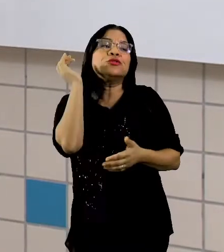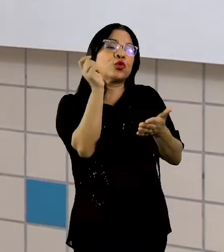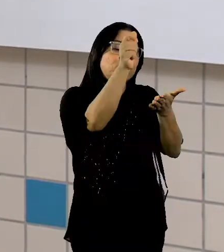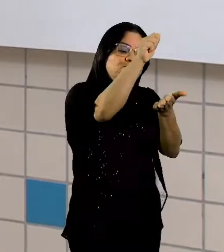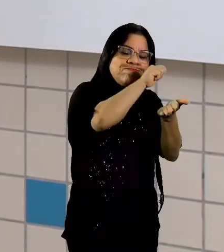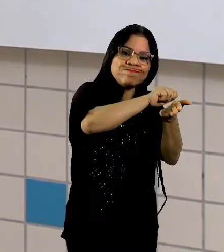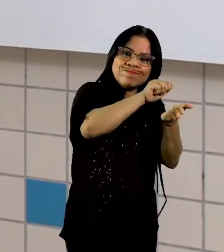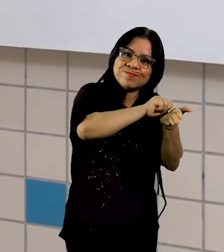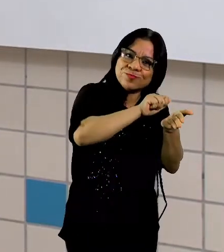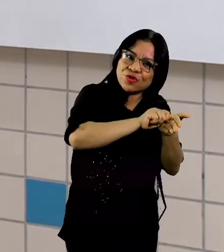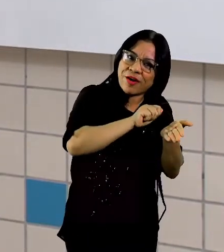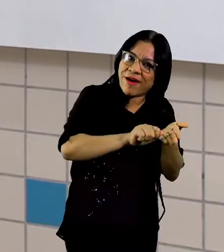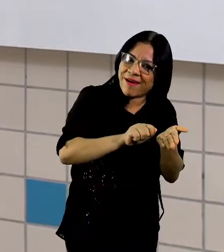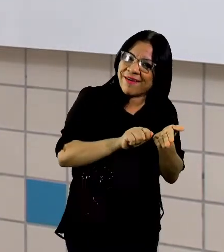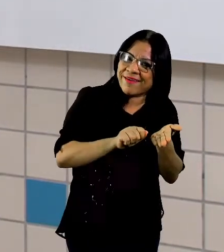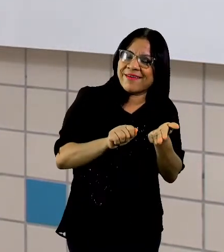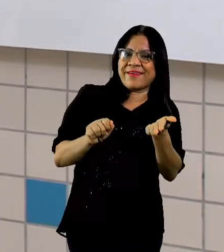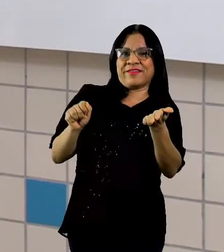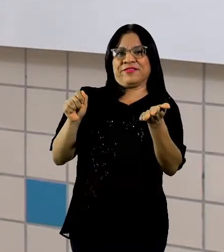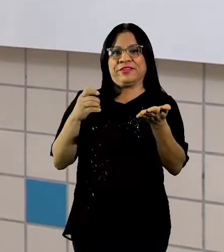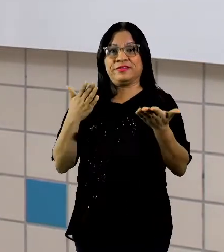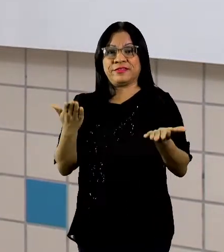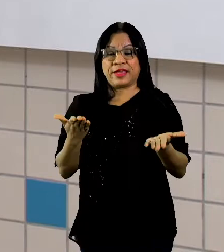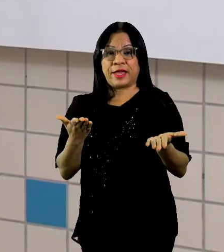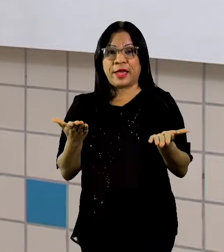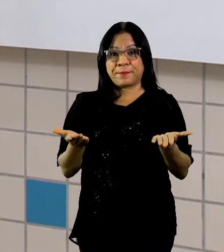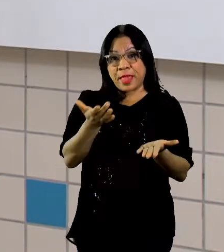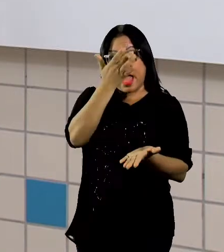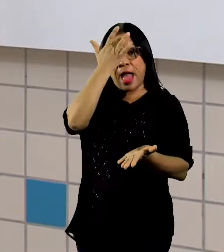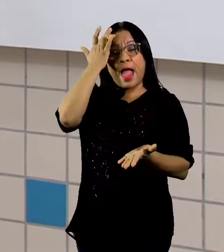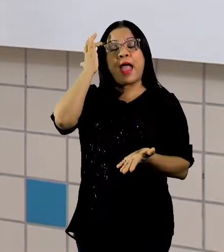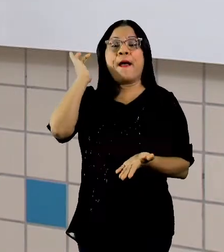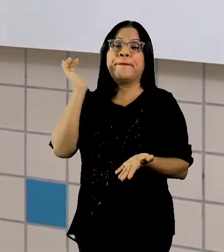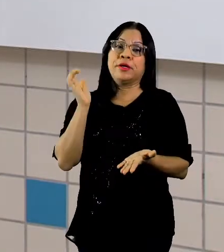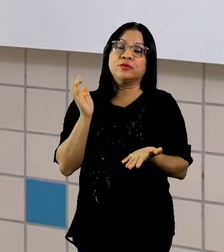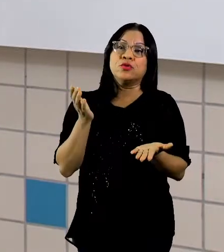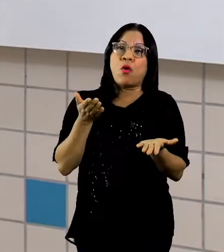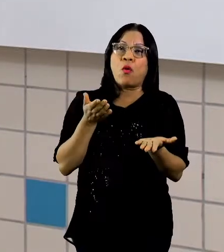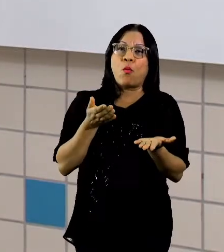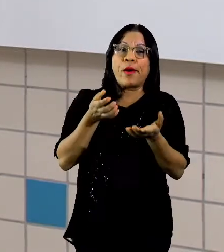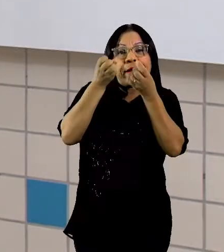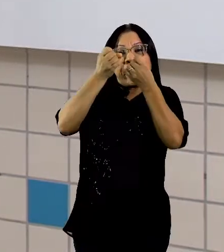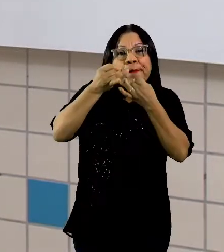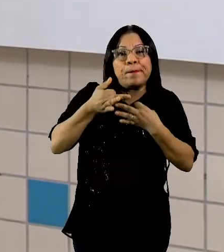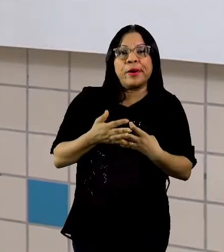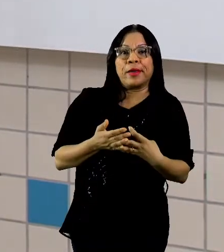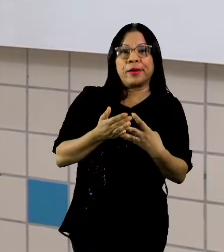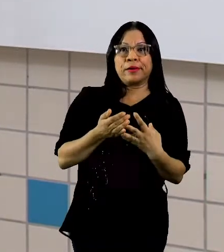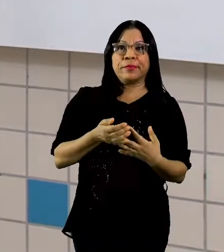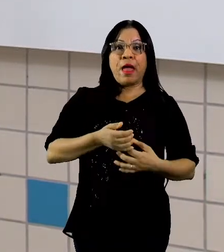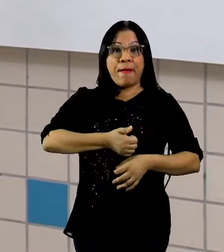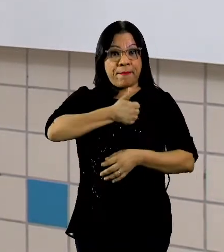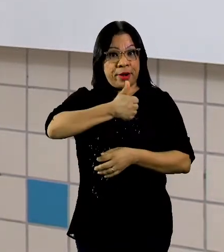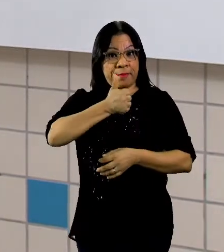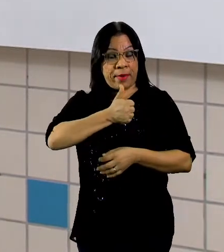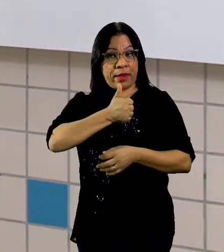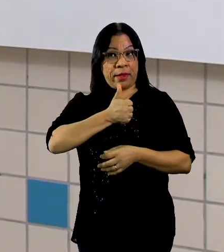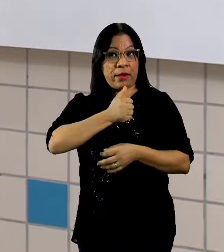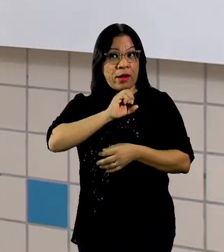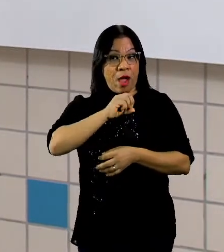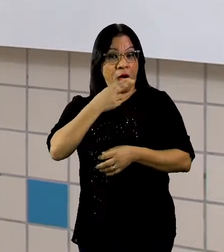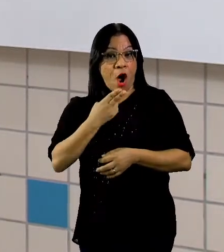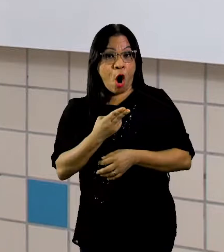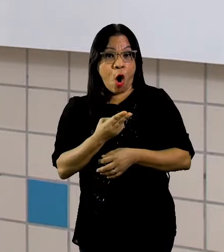aquele que conta a história em primeira ou em terceira pessoa. E o livro A Ilha do